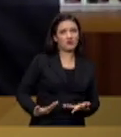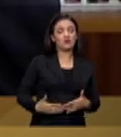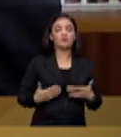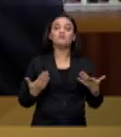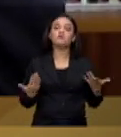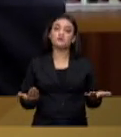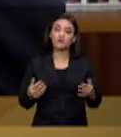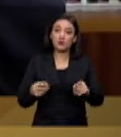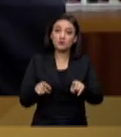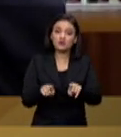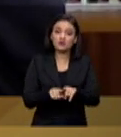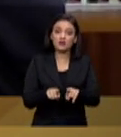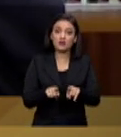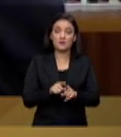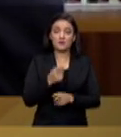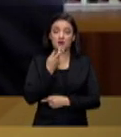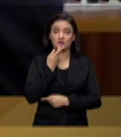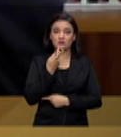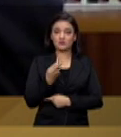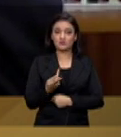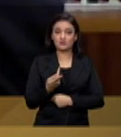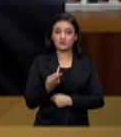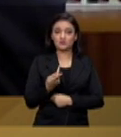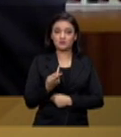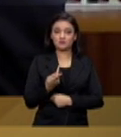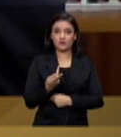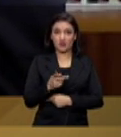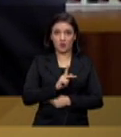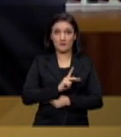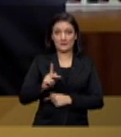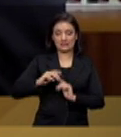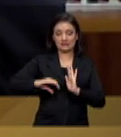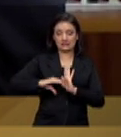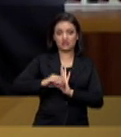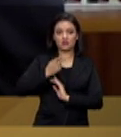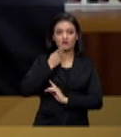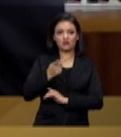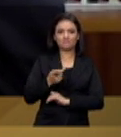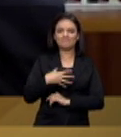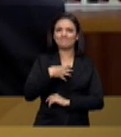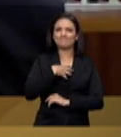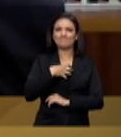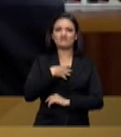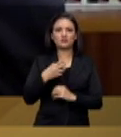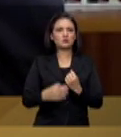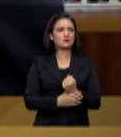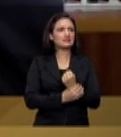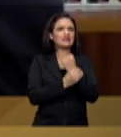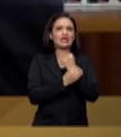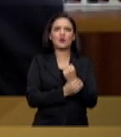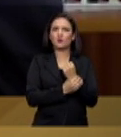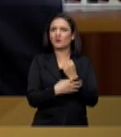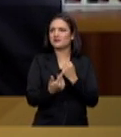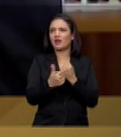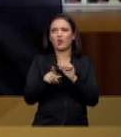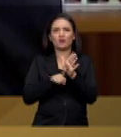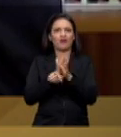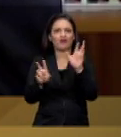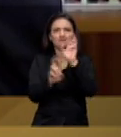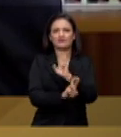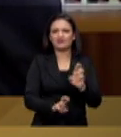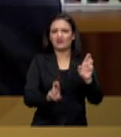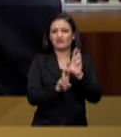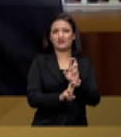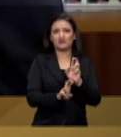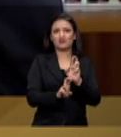a ilustre autoridade impetrada não ter segurança para realizar os procedimentos, seja de